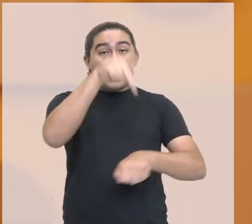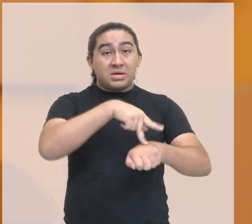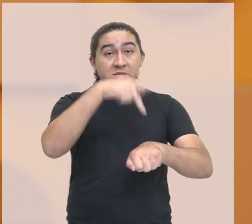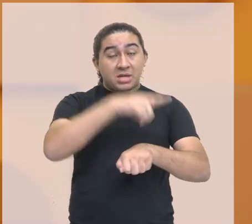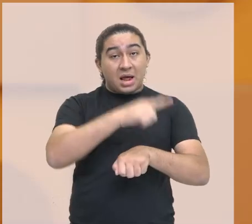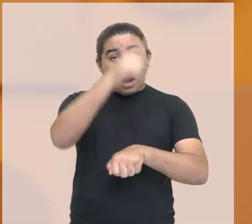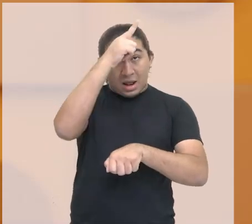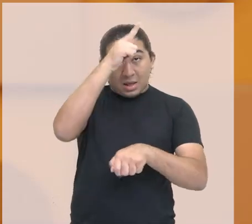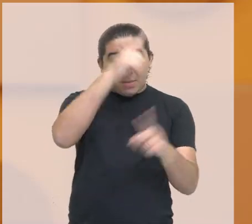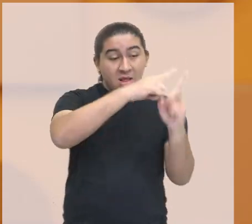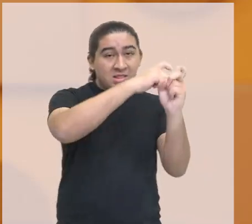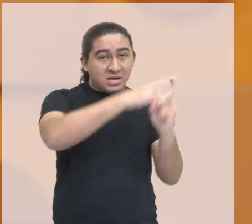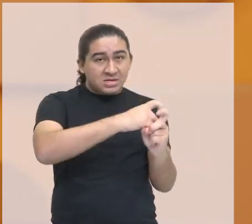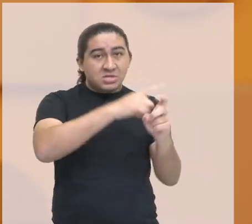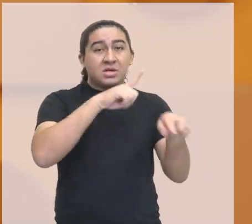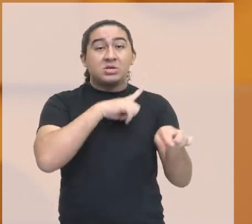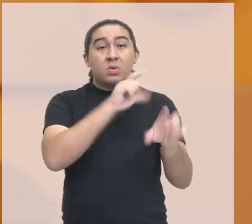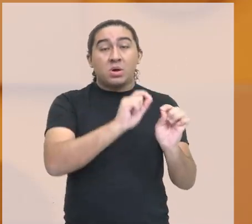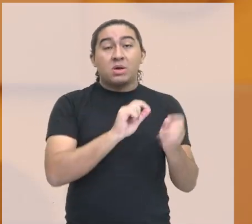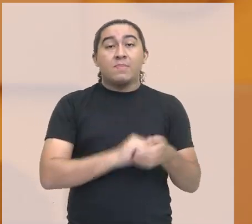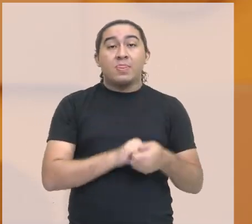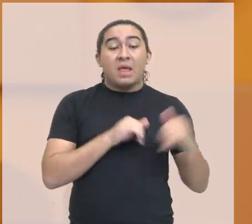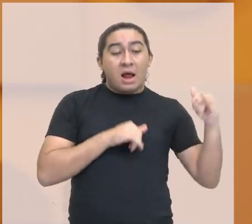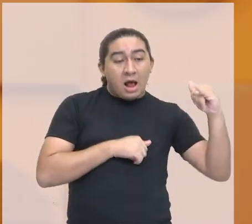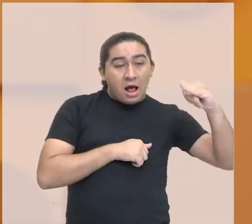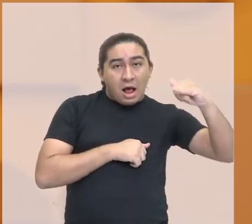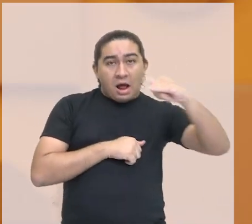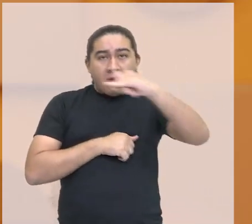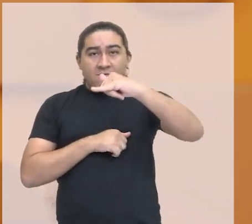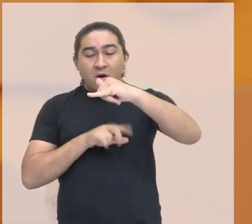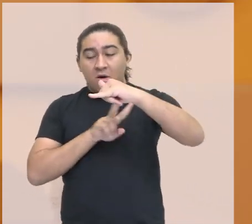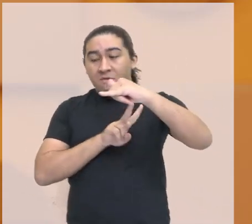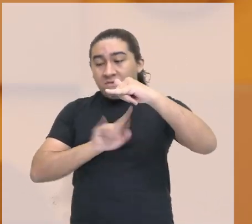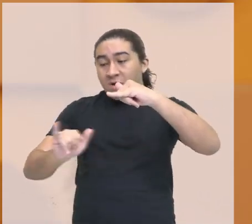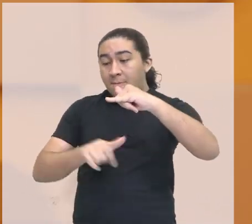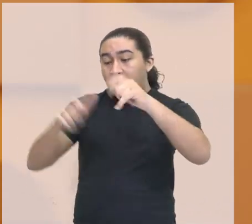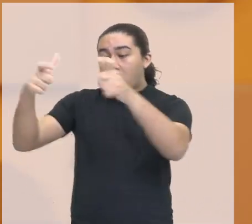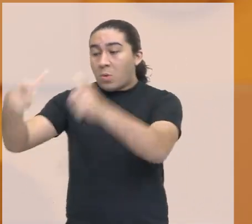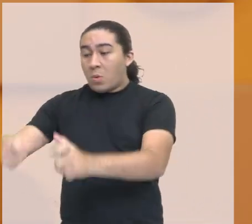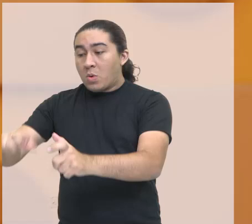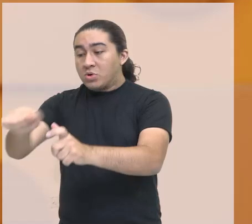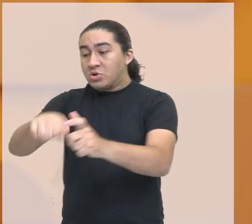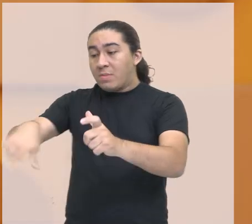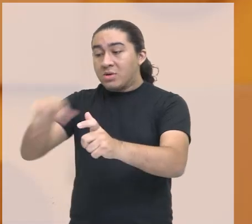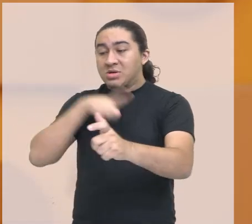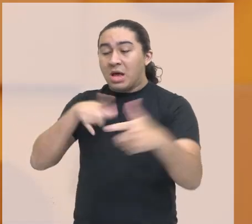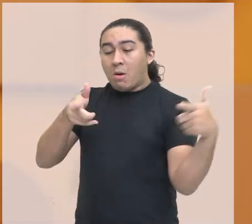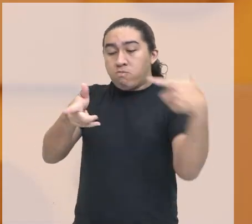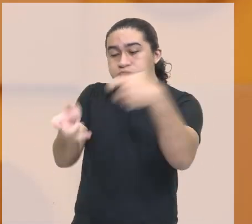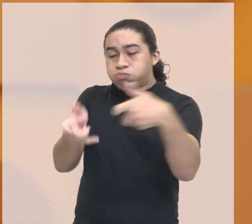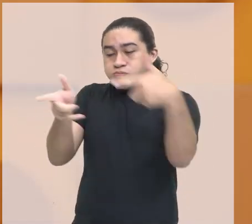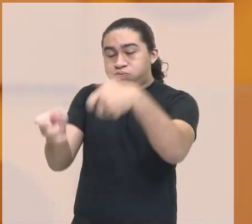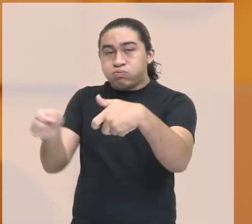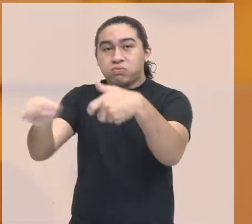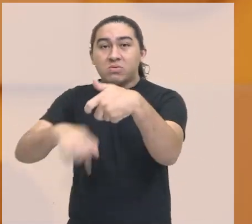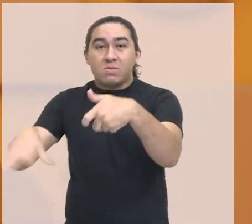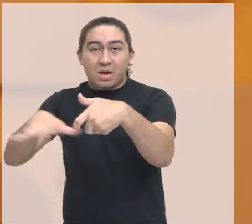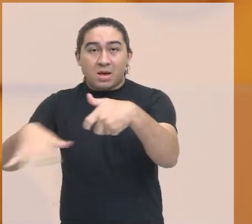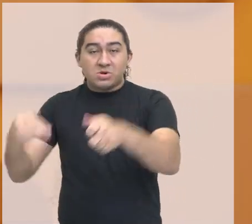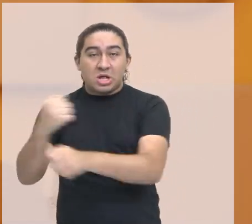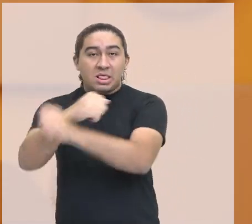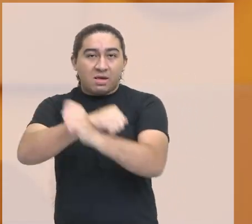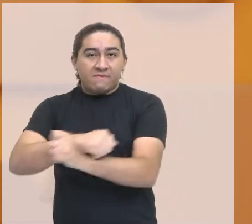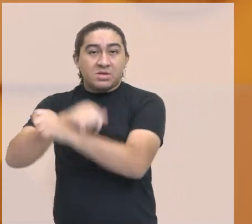enviava a sua aviação, a Luftwaffe, para bombardear as defesas inimigas. Em seguida,